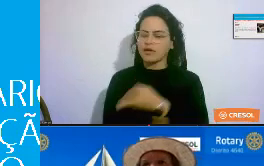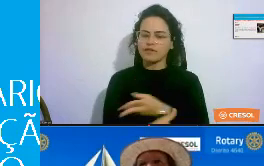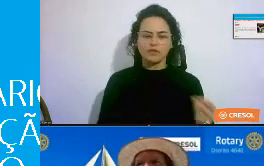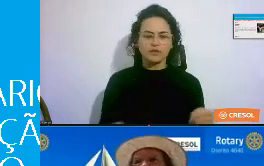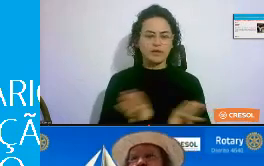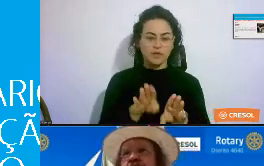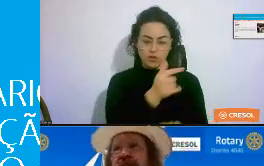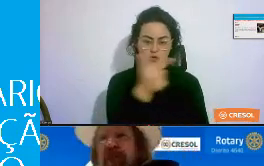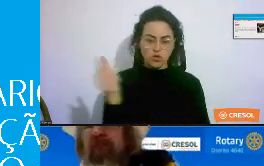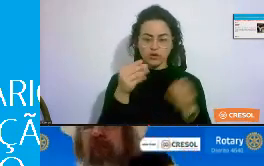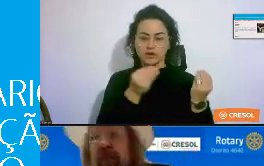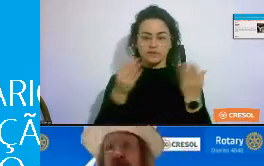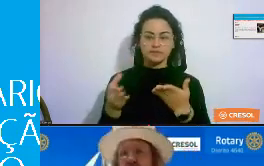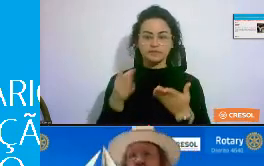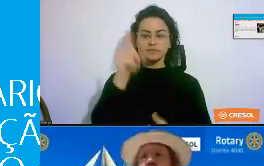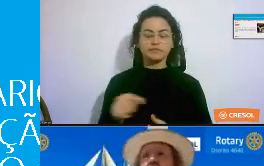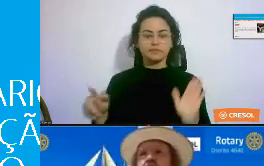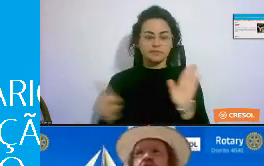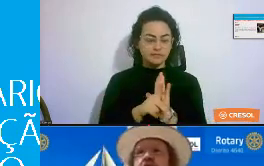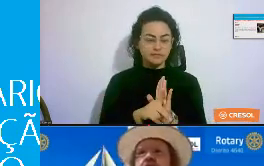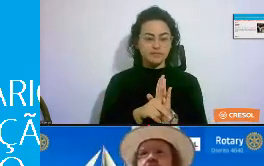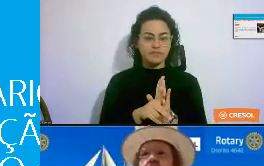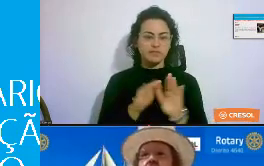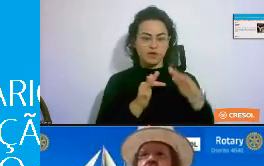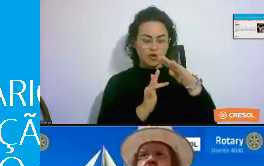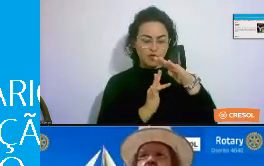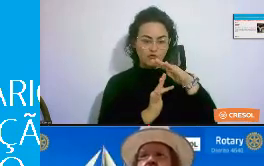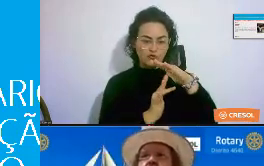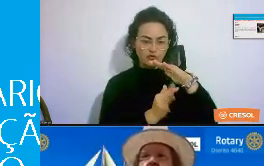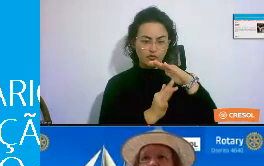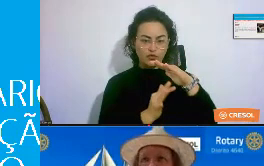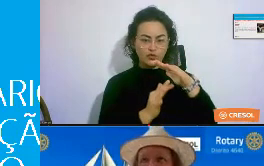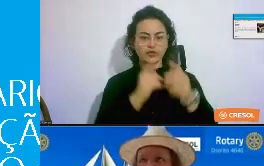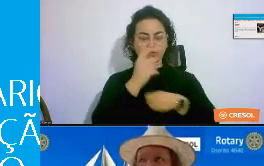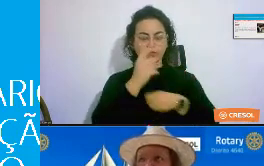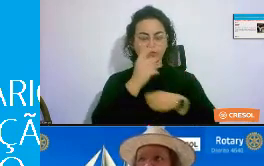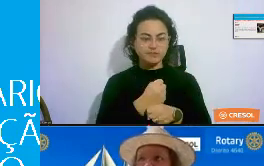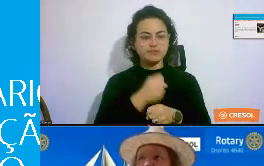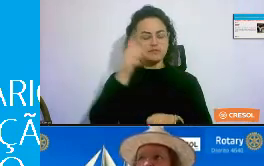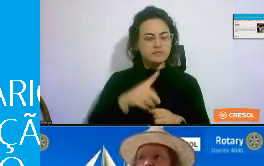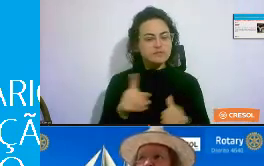canalizada através do fundo anual, tá certo? Num subsídio distrital,